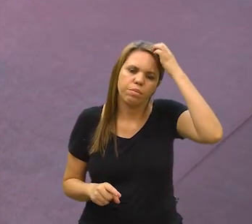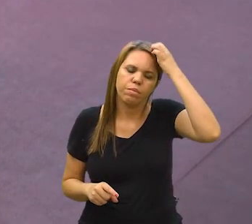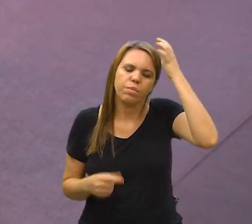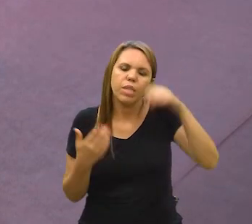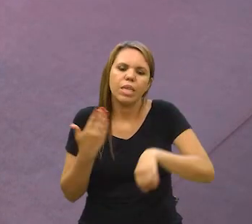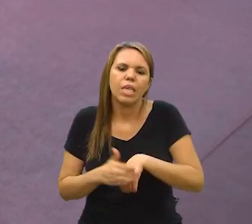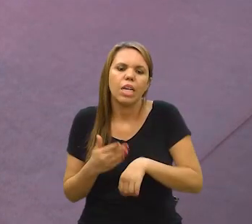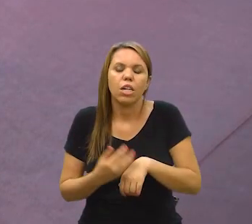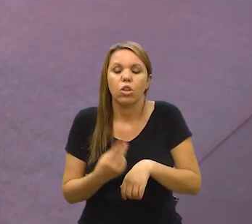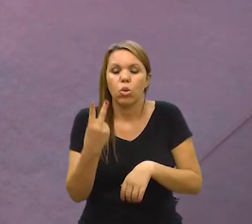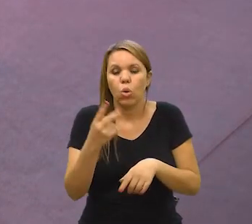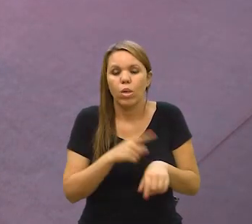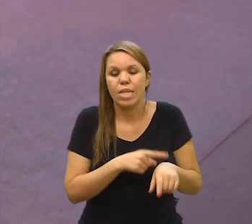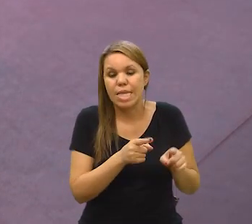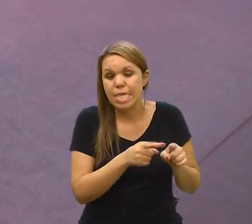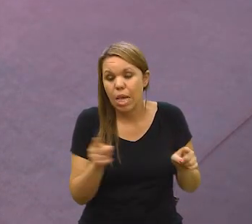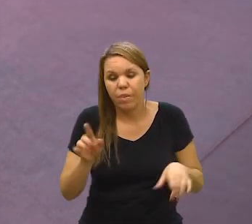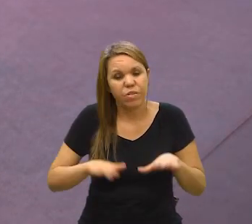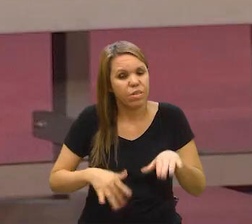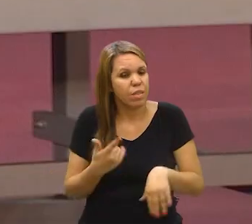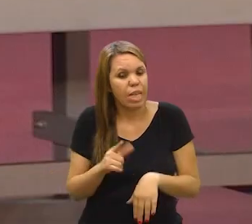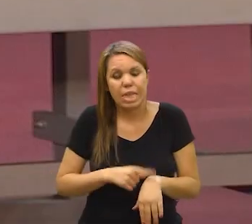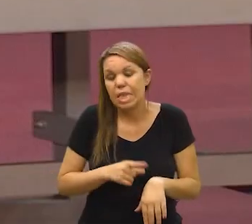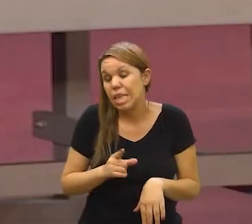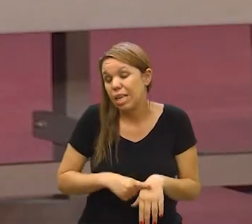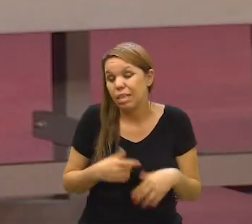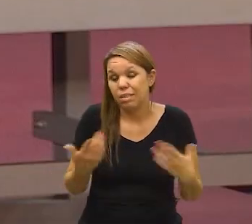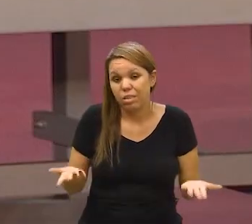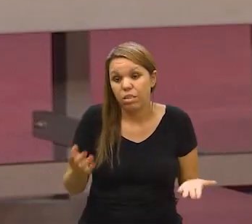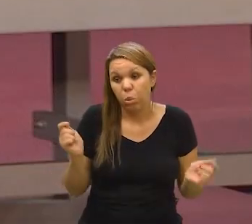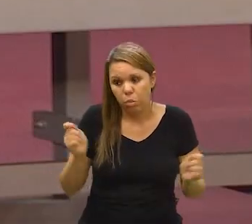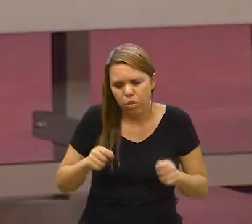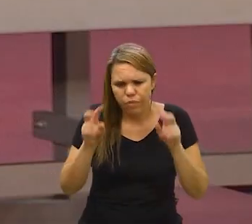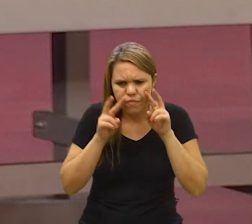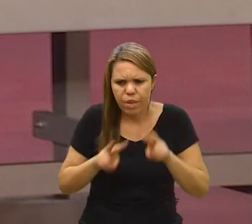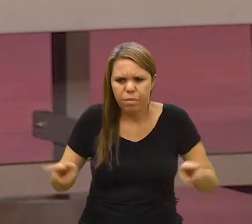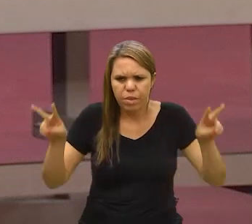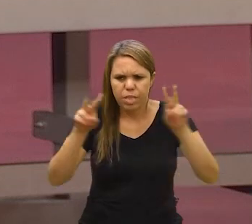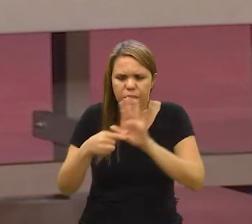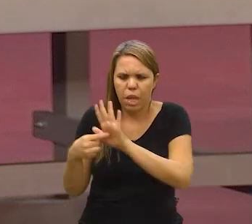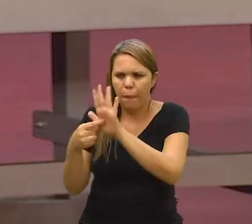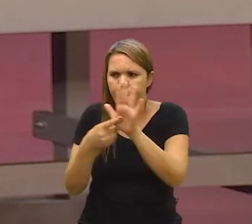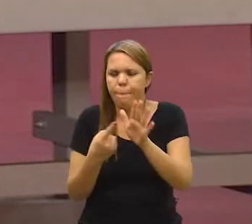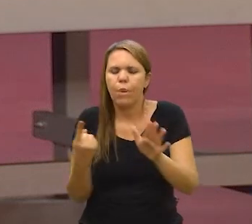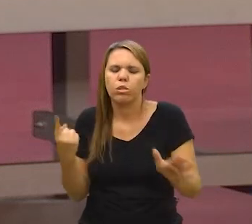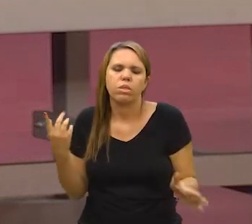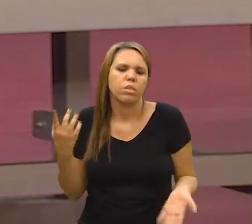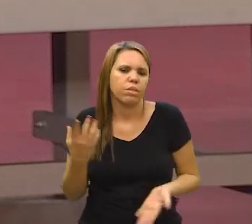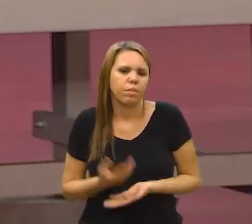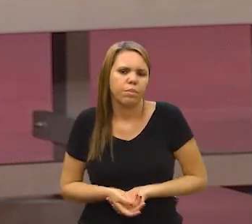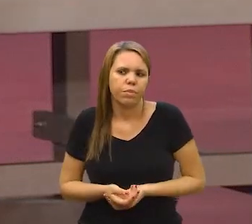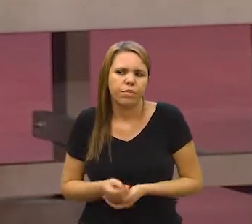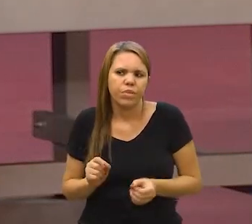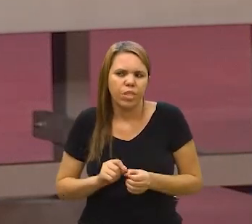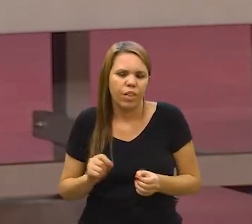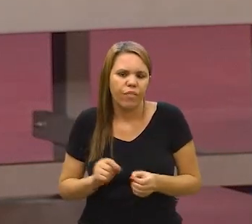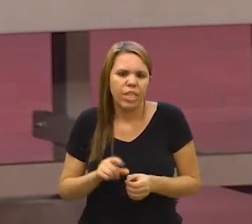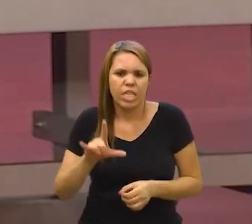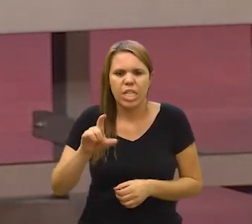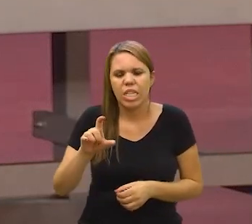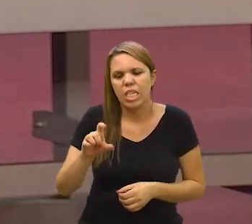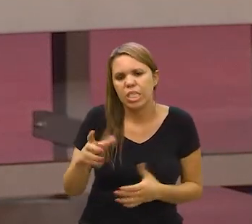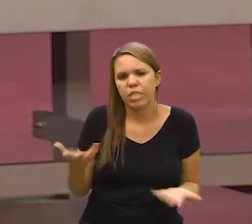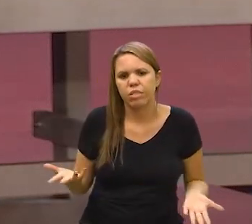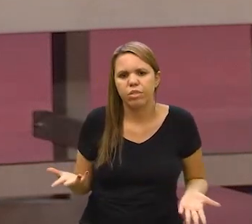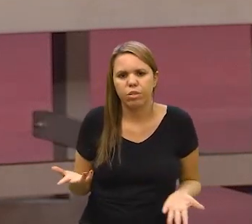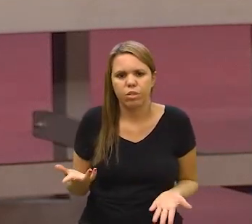treina 2 períodos, mas às vezes você não tem o tempo. Mas assim, se eu puder viabilizar alguma coisa assim, ou fazendo um Instagram, né, com